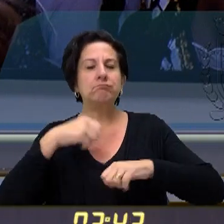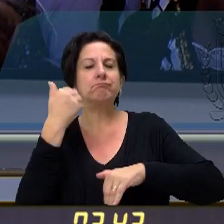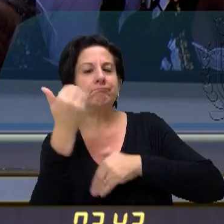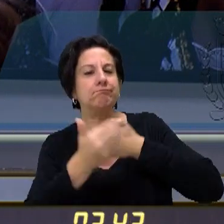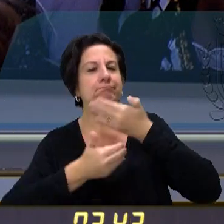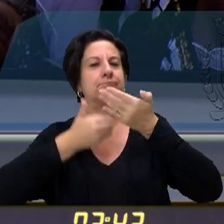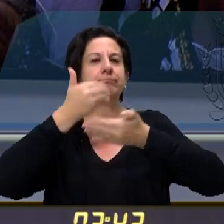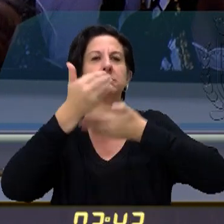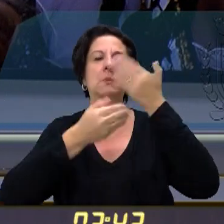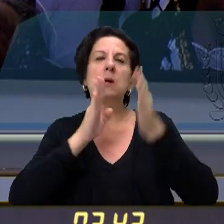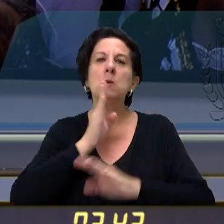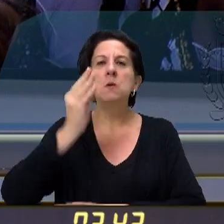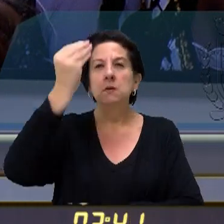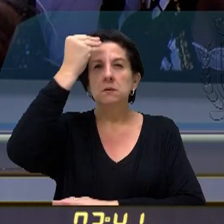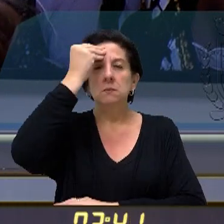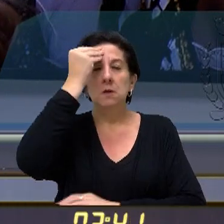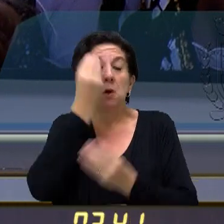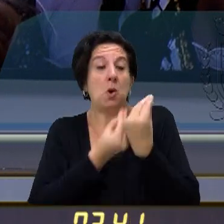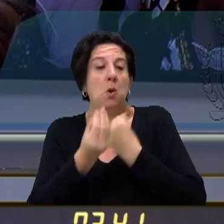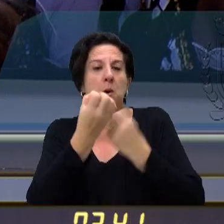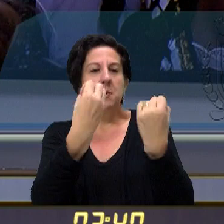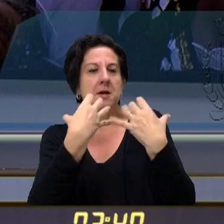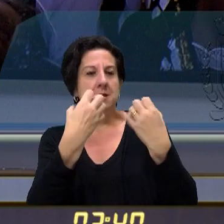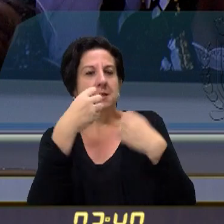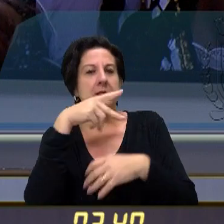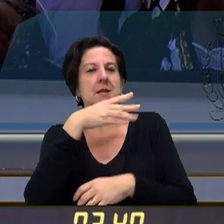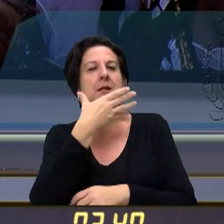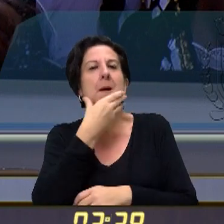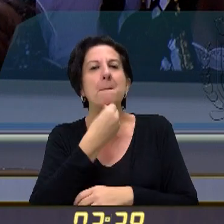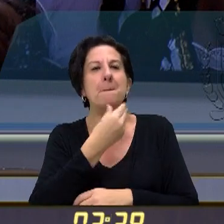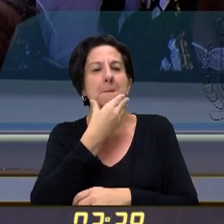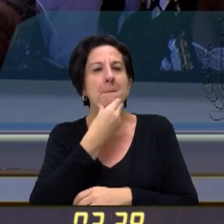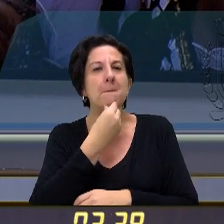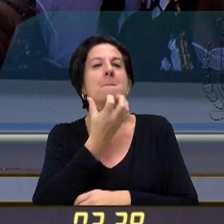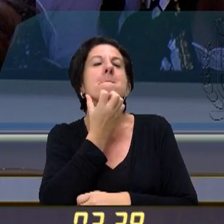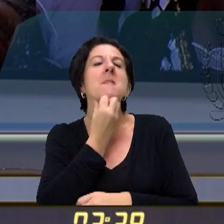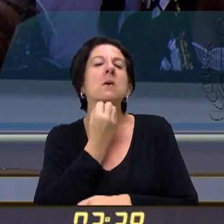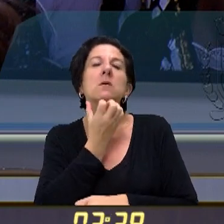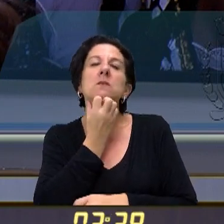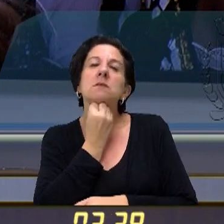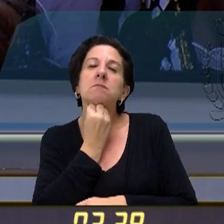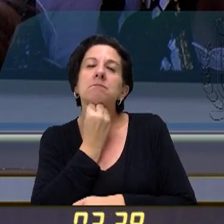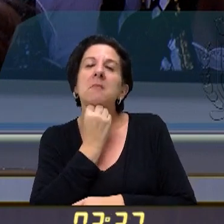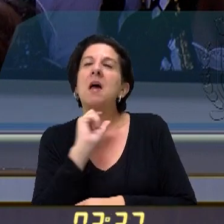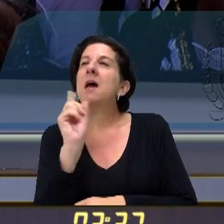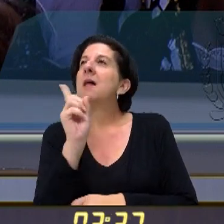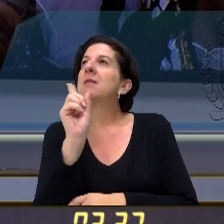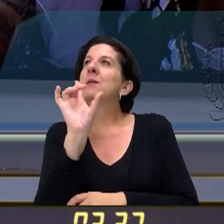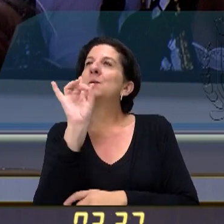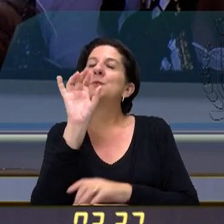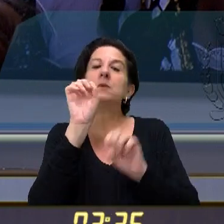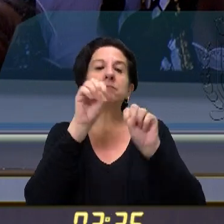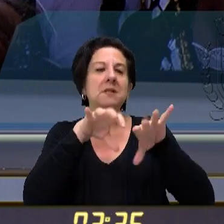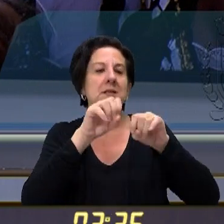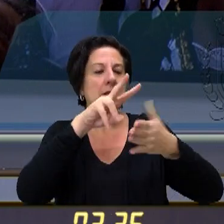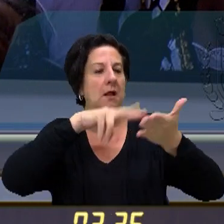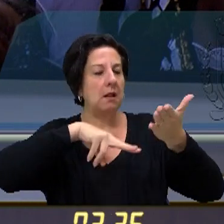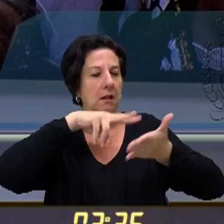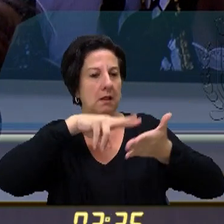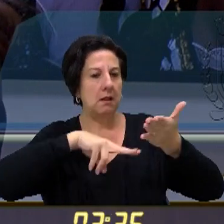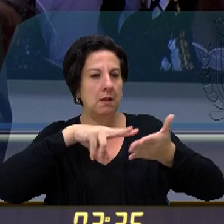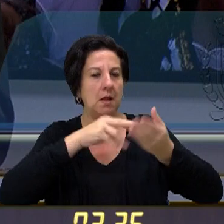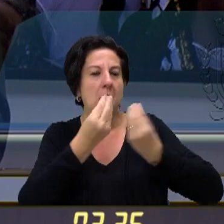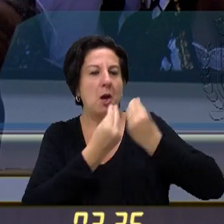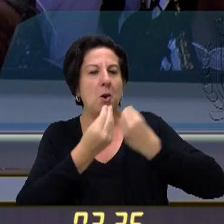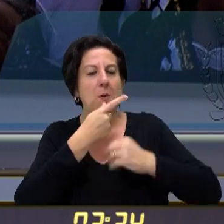construção desse conhecimento, como nos ensina Paulo Freire. Pois não basta ensinar o aluno a ler, como